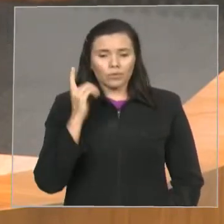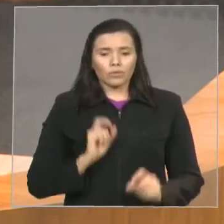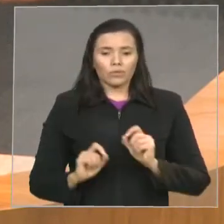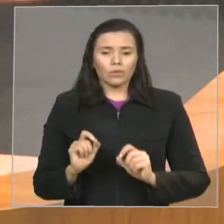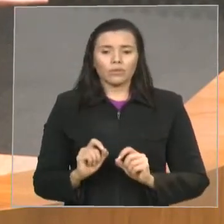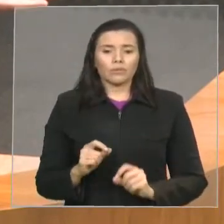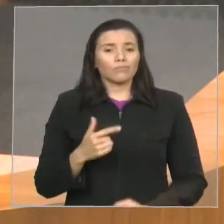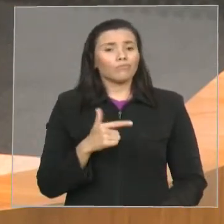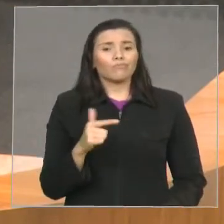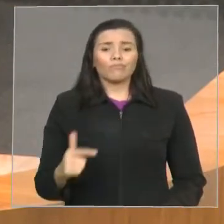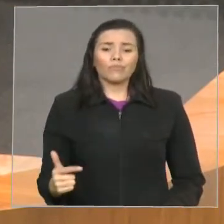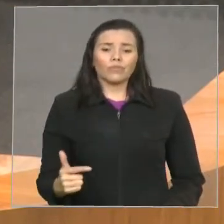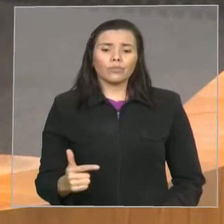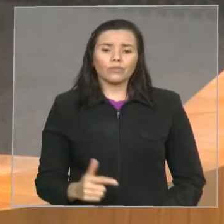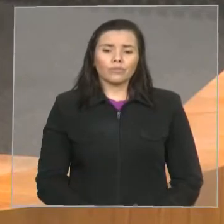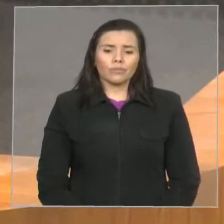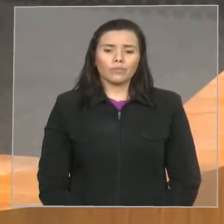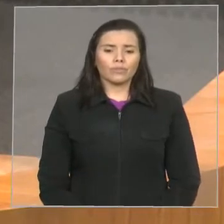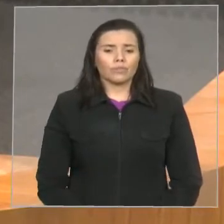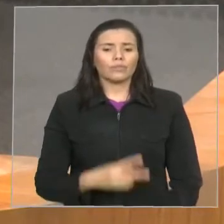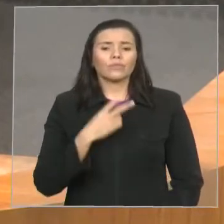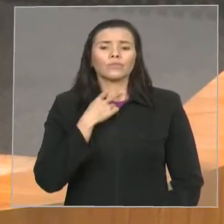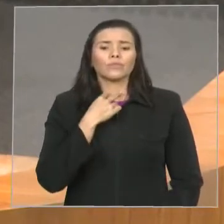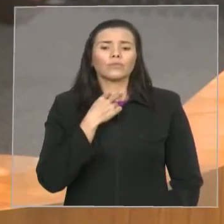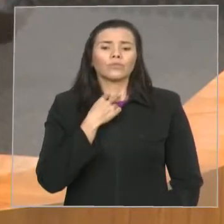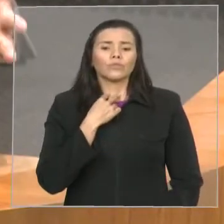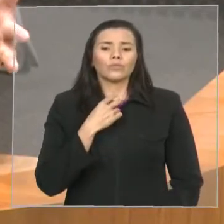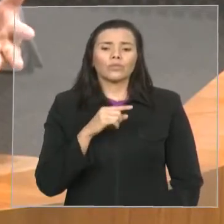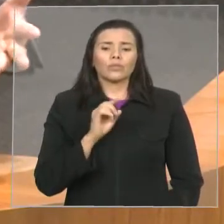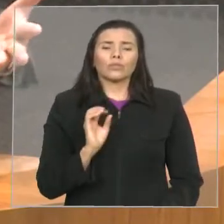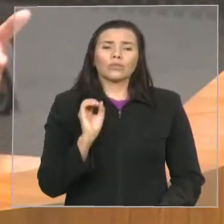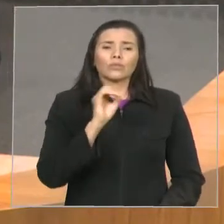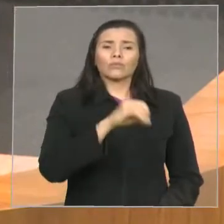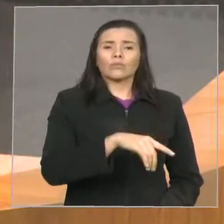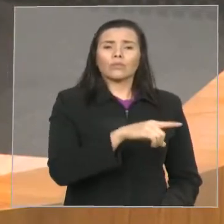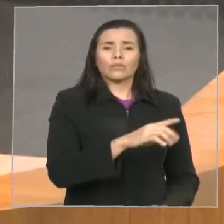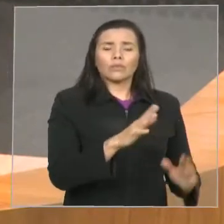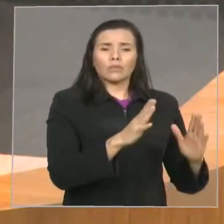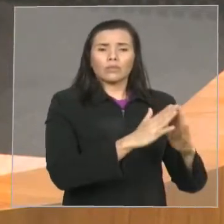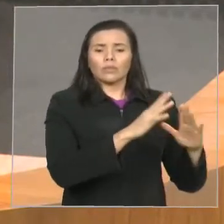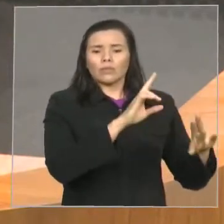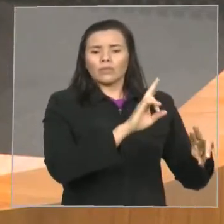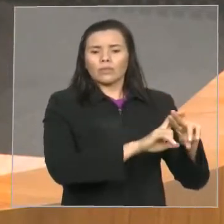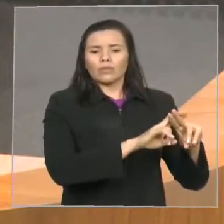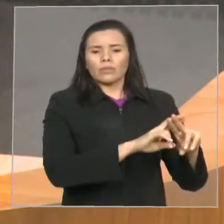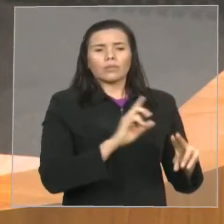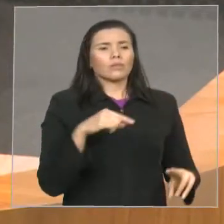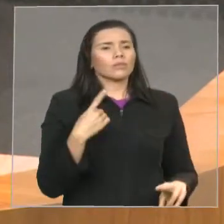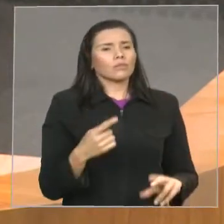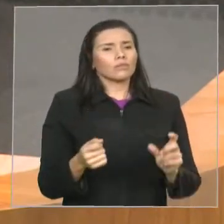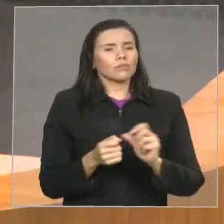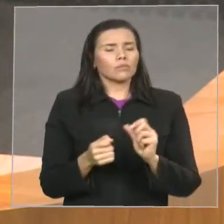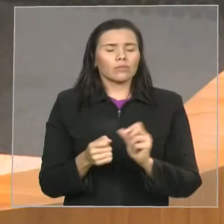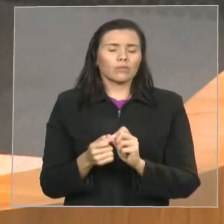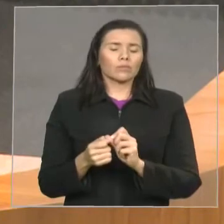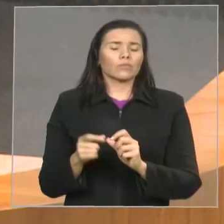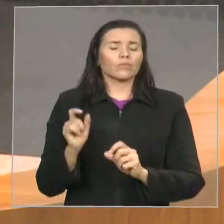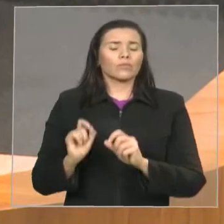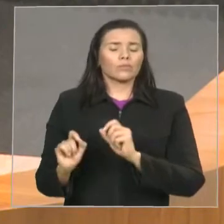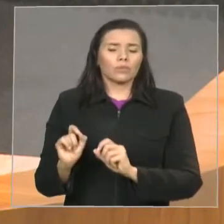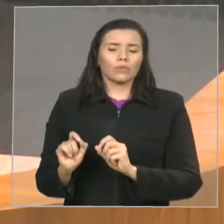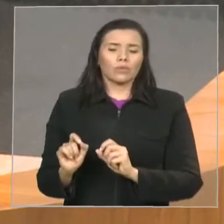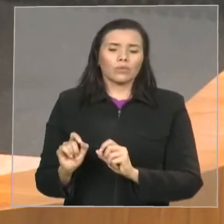tinham onde ficar. A gente não podia botar na penitenciária, que não tinha segurança. Então, nós fizemos ali na época, foi um